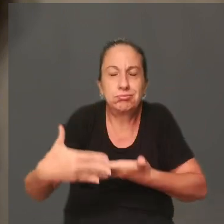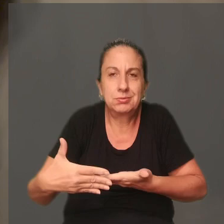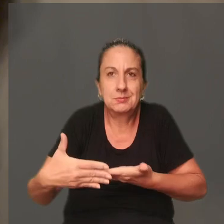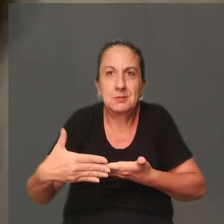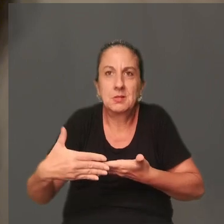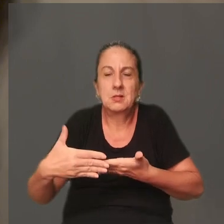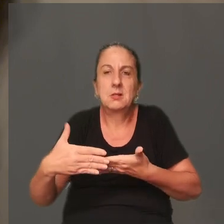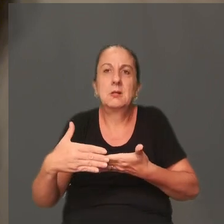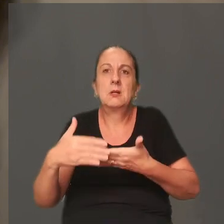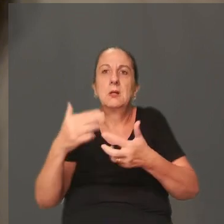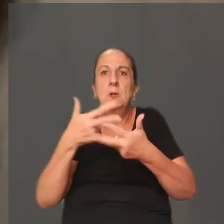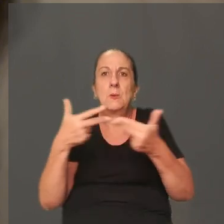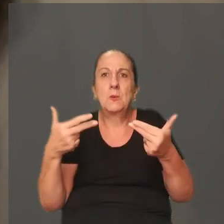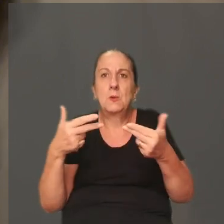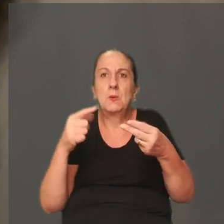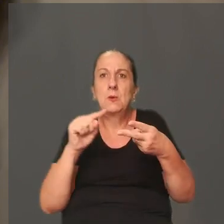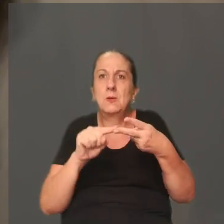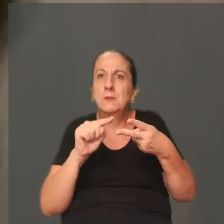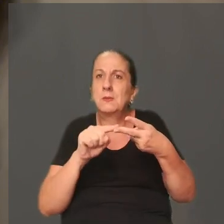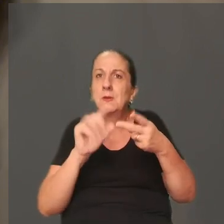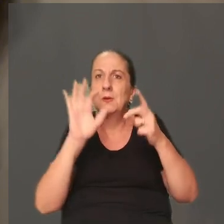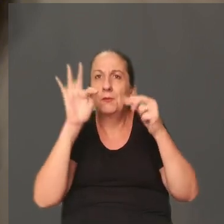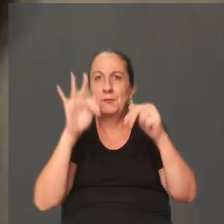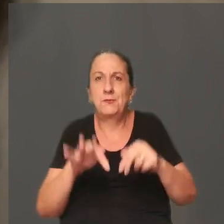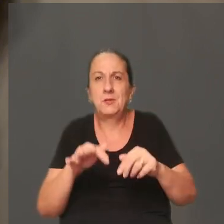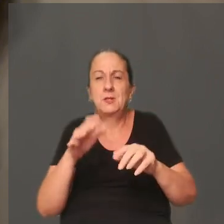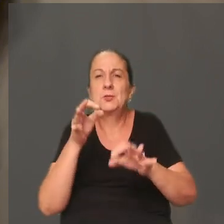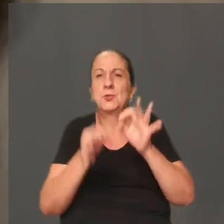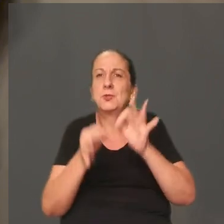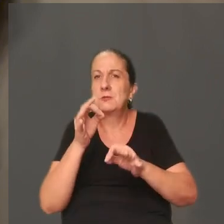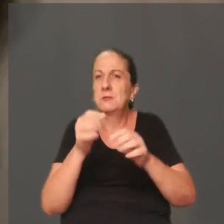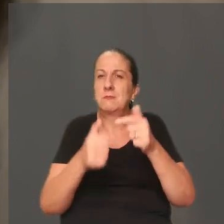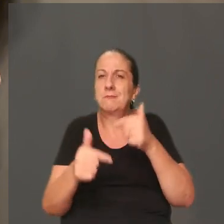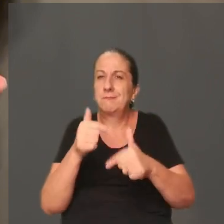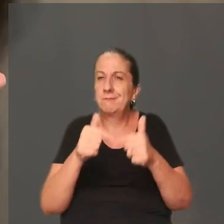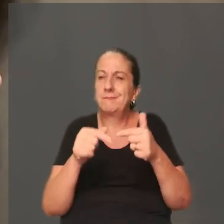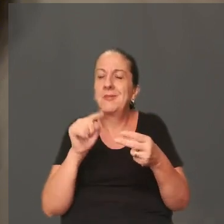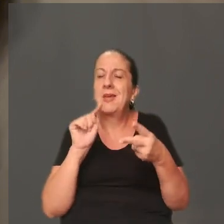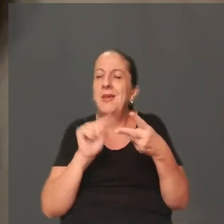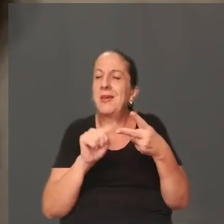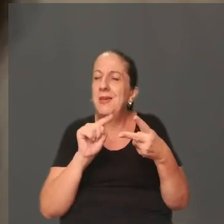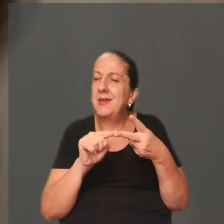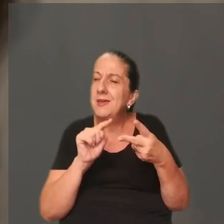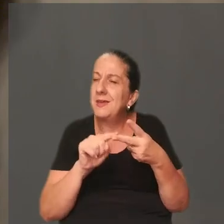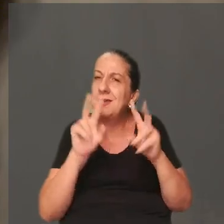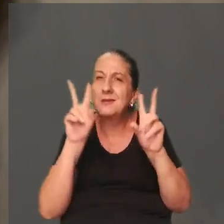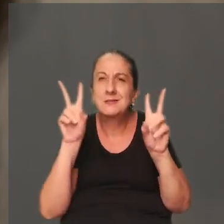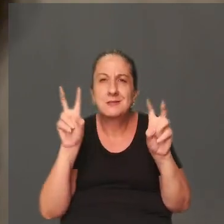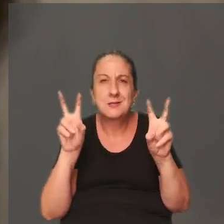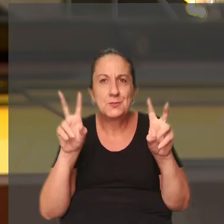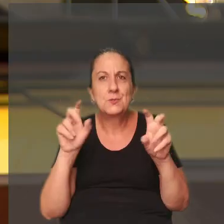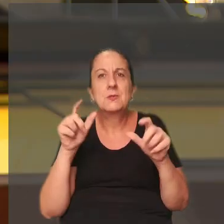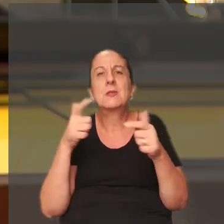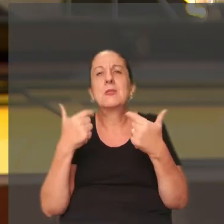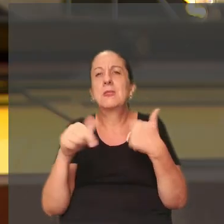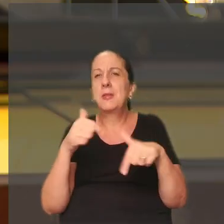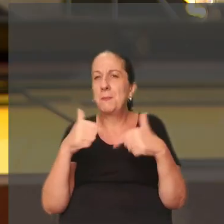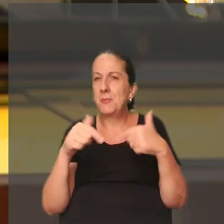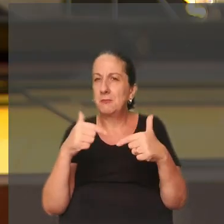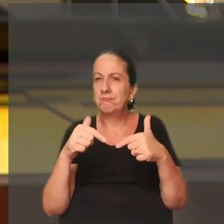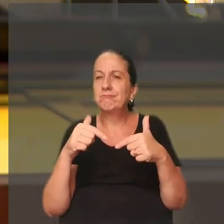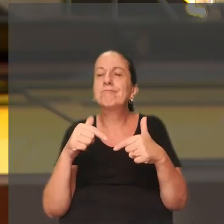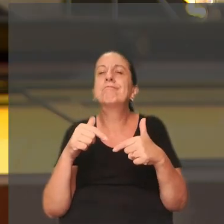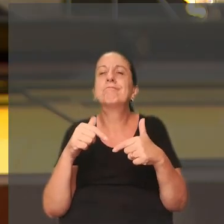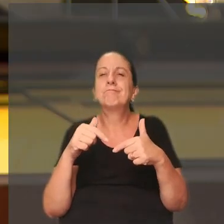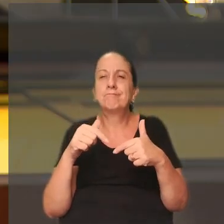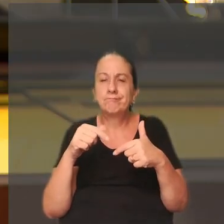onda, a questão da extinção da Justiça do Trabalho. Esse assunto me deu trabalho,